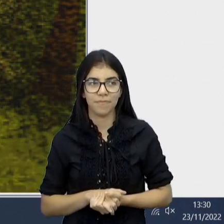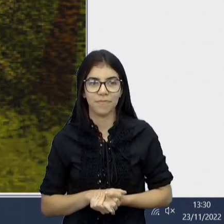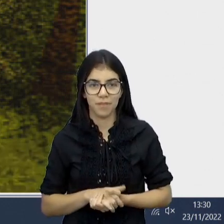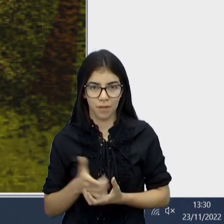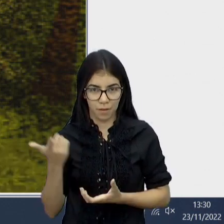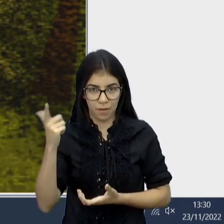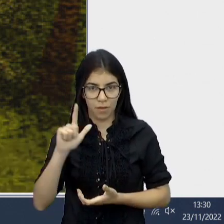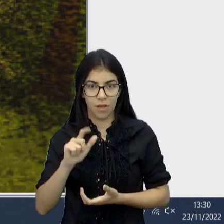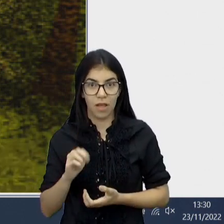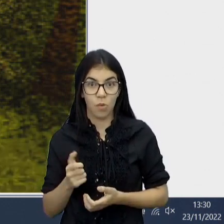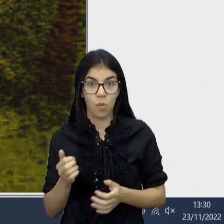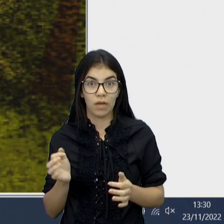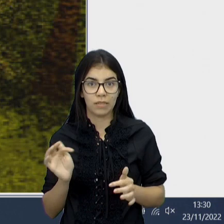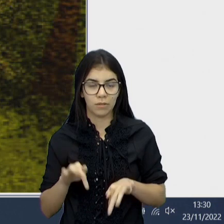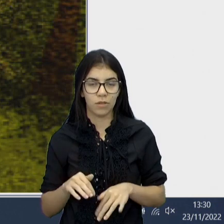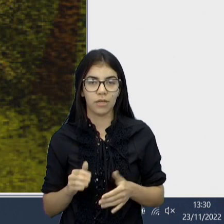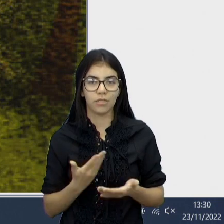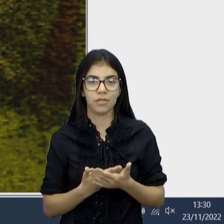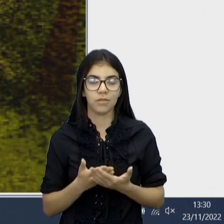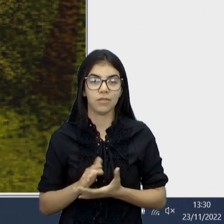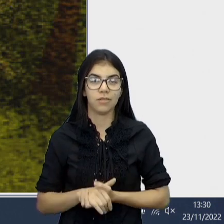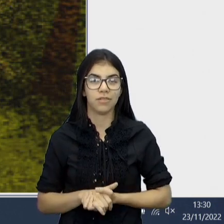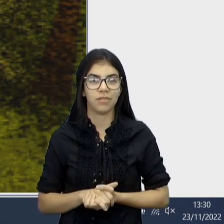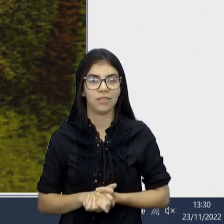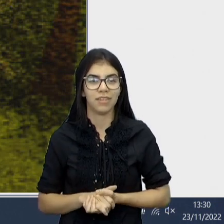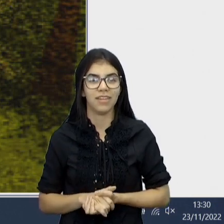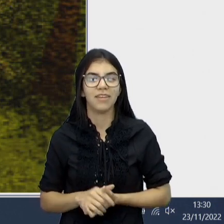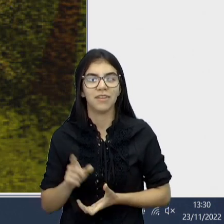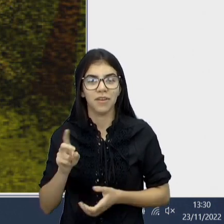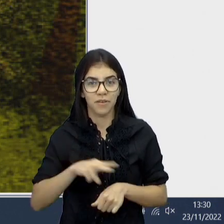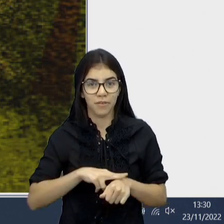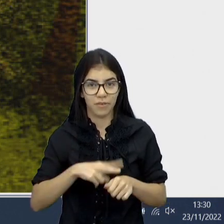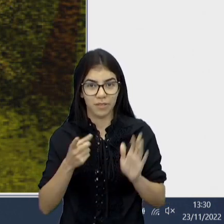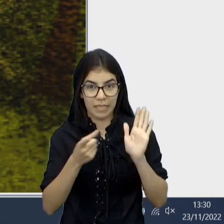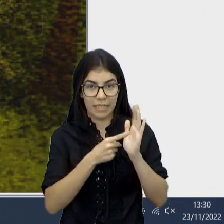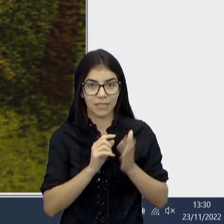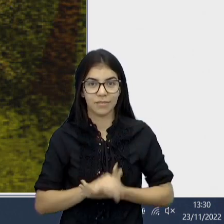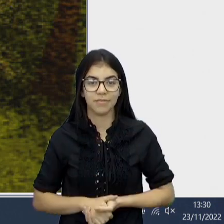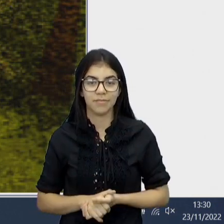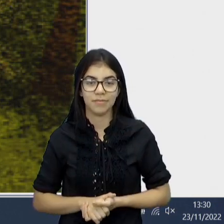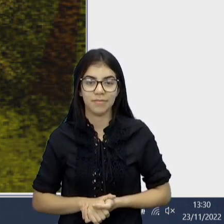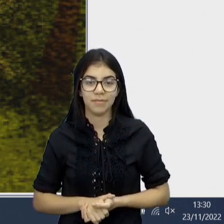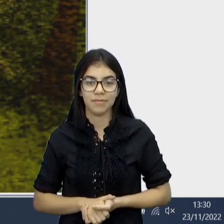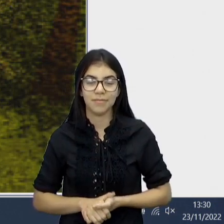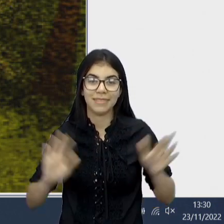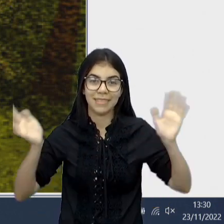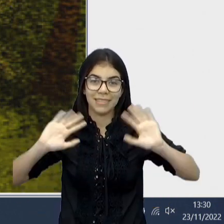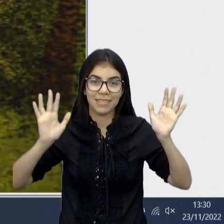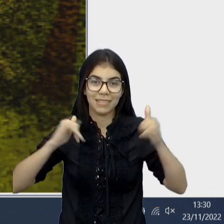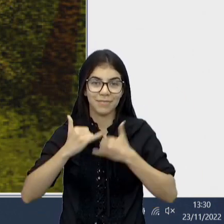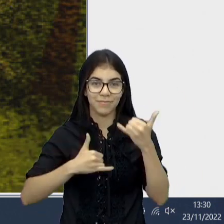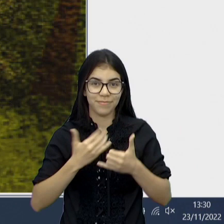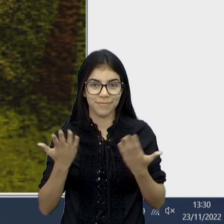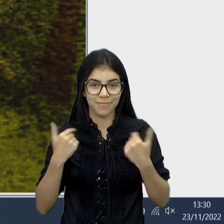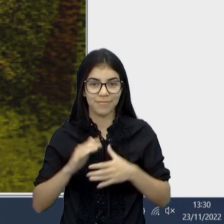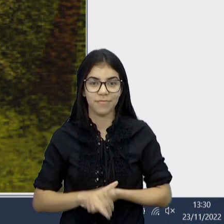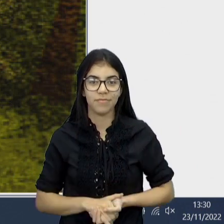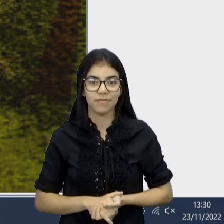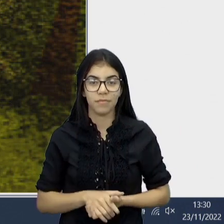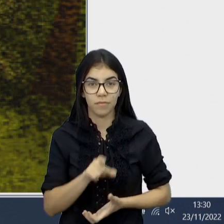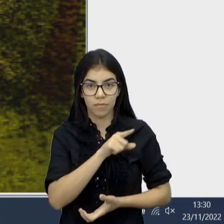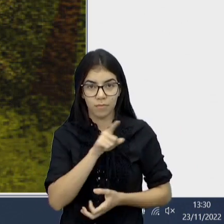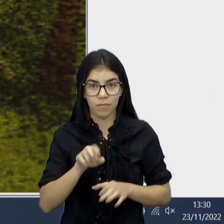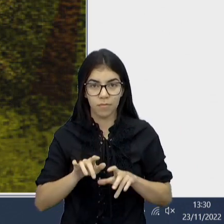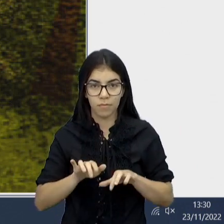falo. Então vai que a gente tá acabando a aula. Vai lá, Verdinho. Roberto, vai. Verdinho, aperta o verdinho para começar. Verdinho foi. Isso. Olá, vamos brincar?